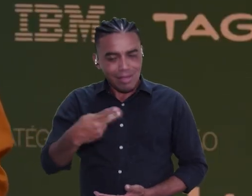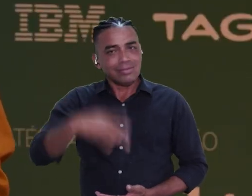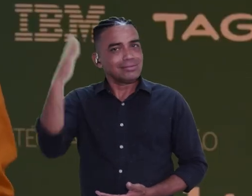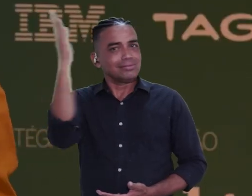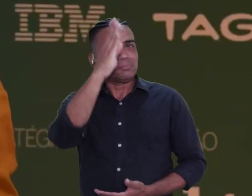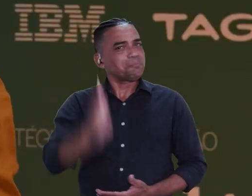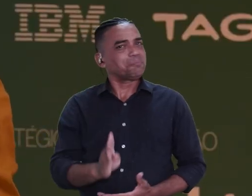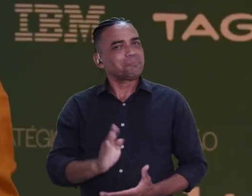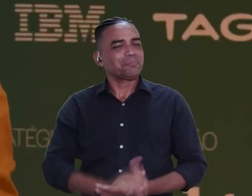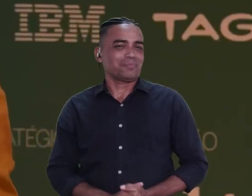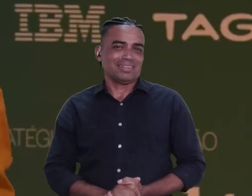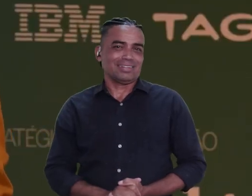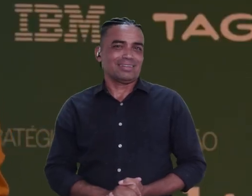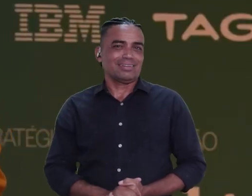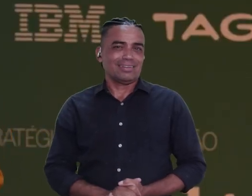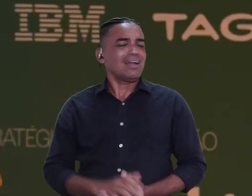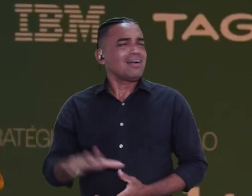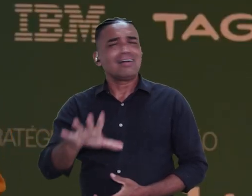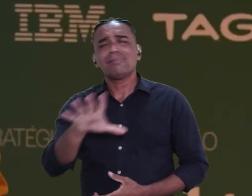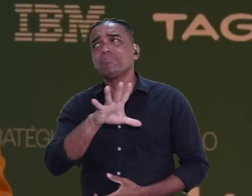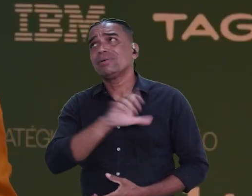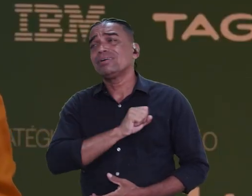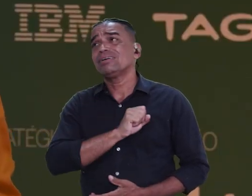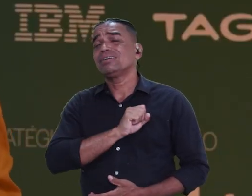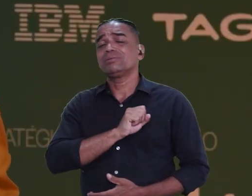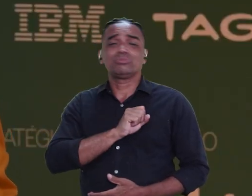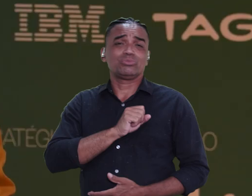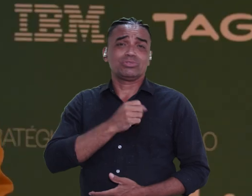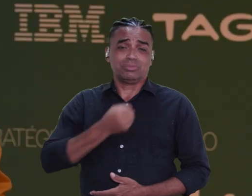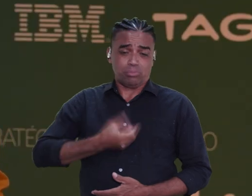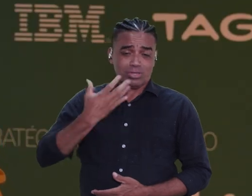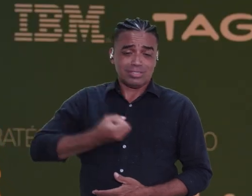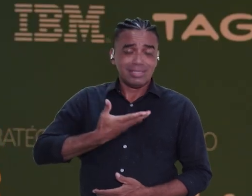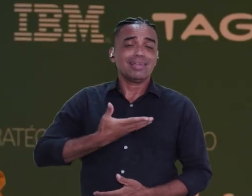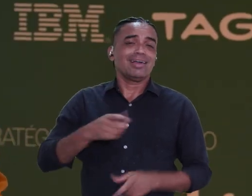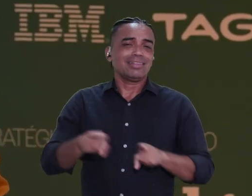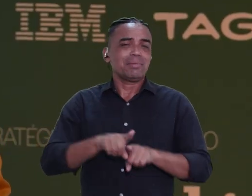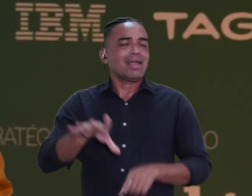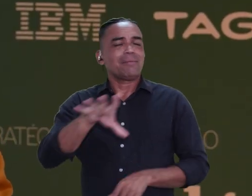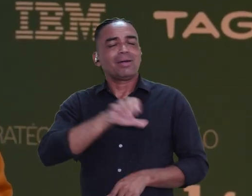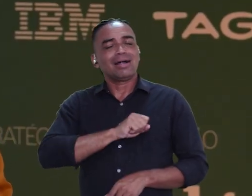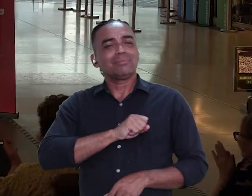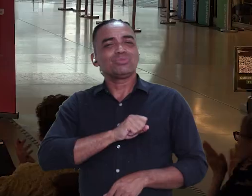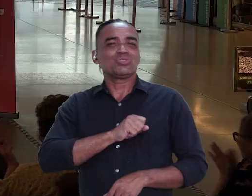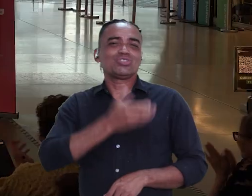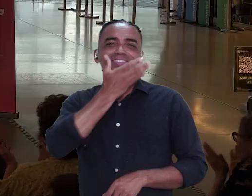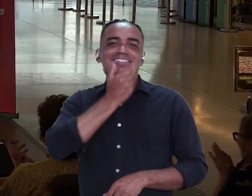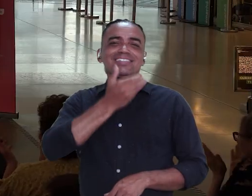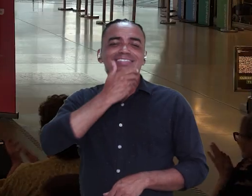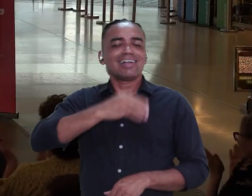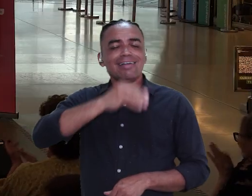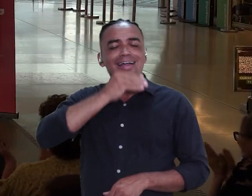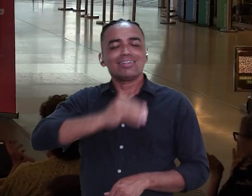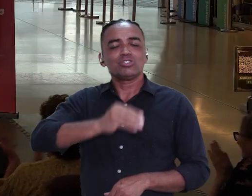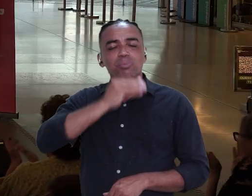brasileiros que amamos poesia e Carlos Drummond de Andrade. Obrigada.